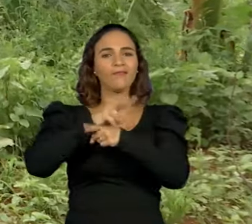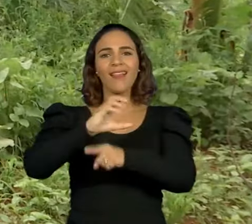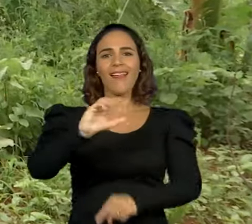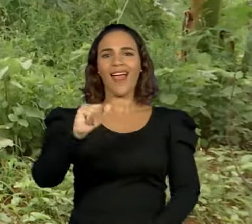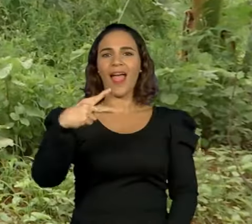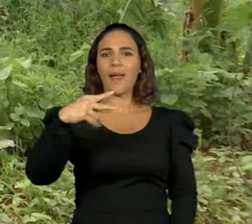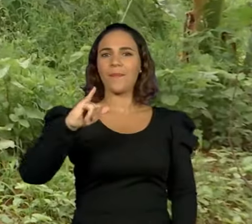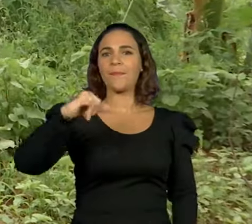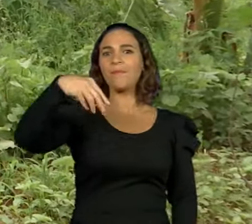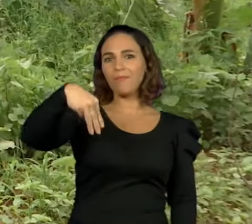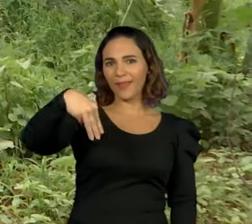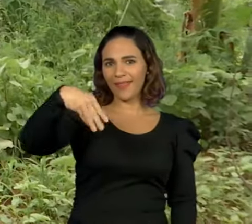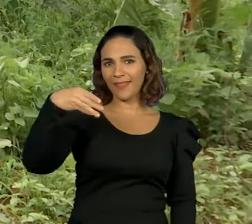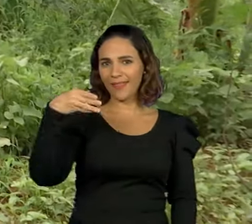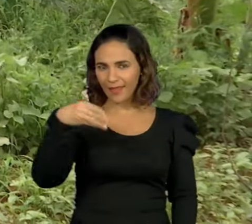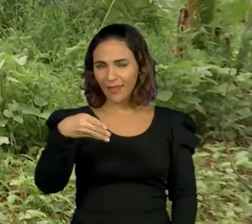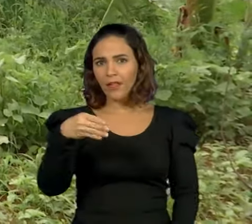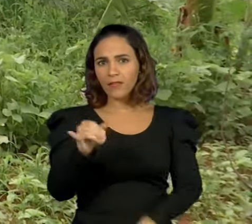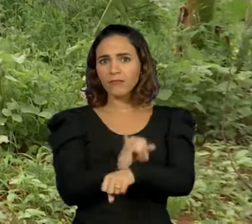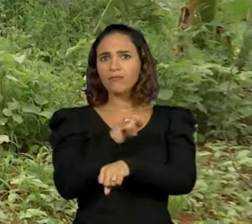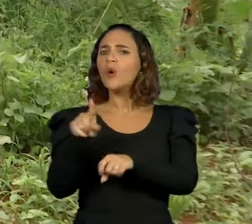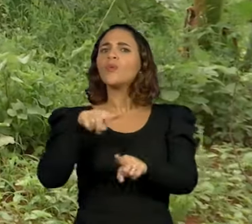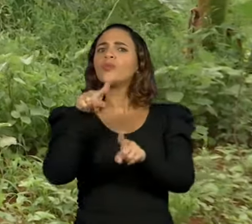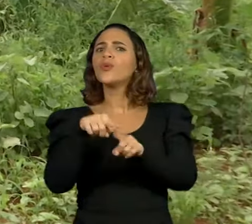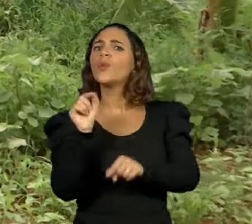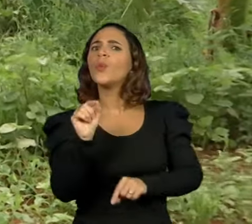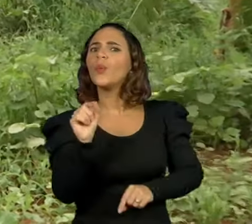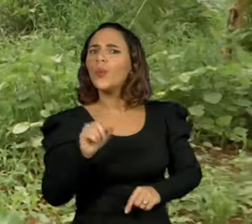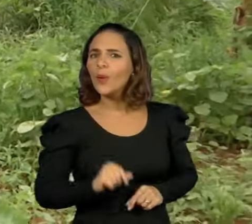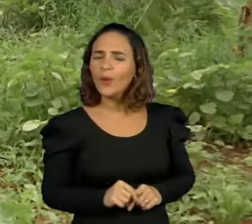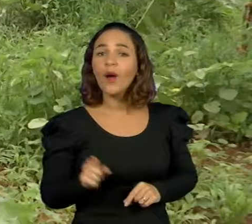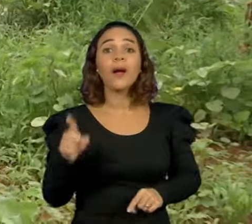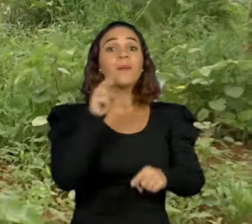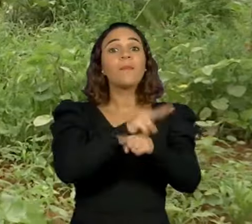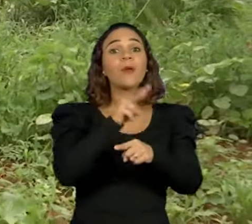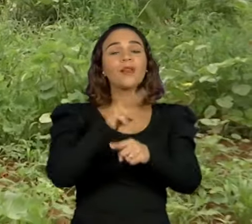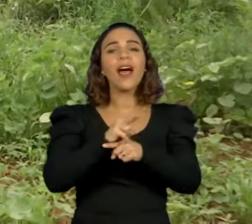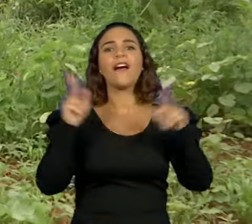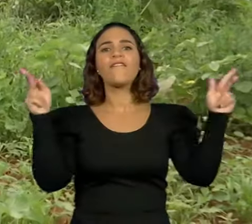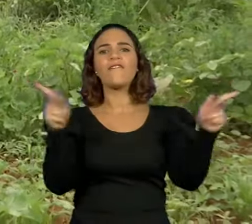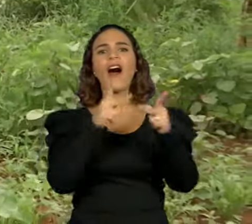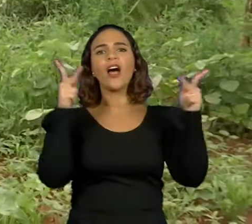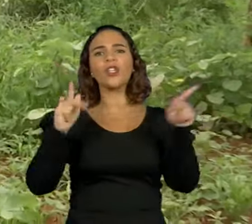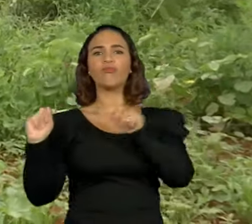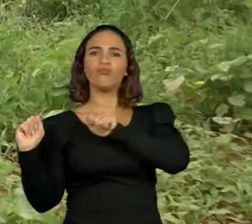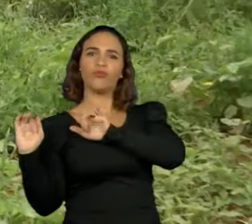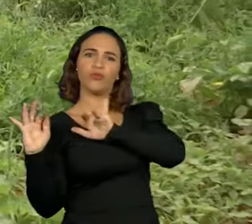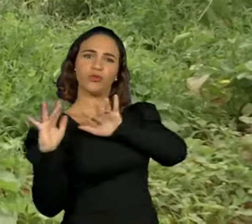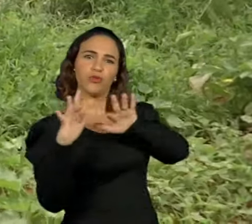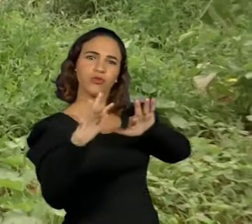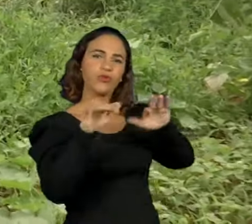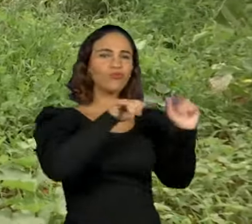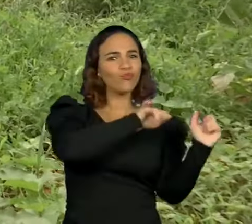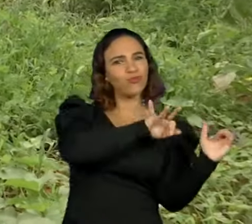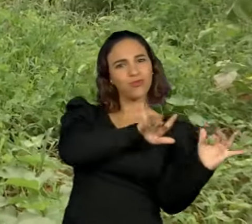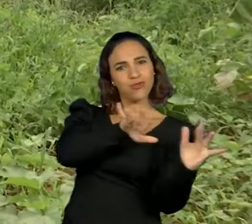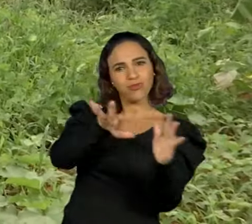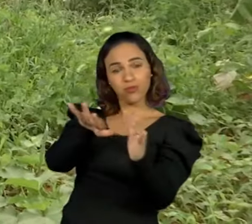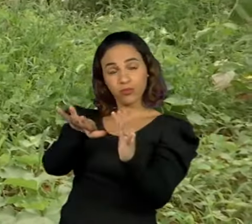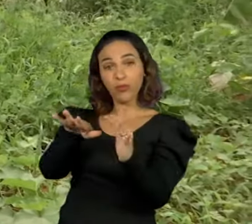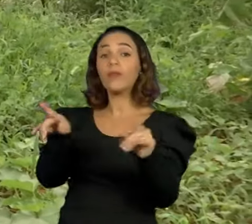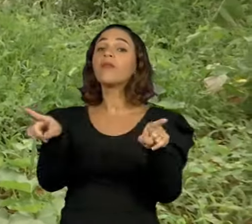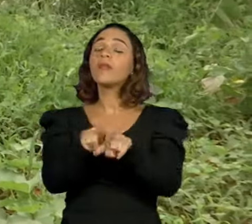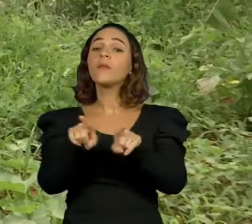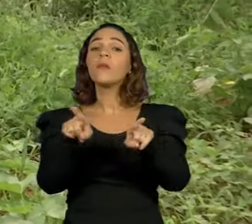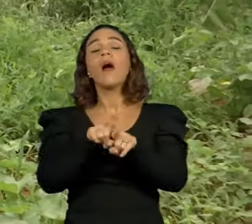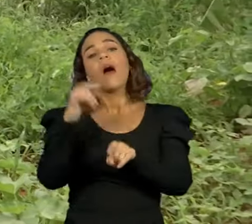capim, a função é proteger do vento forte e também